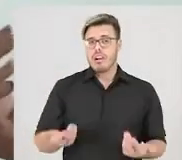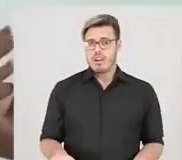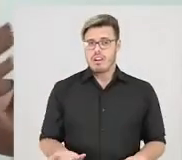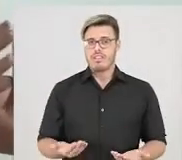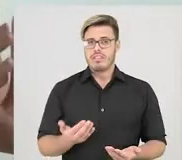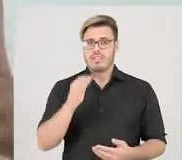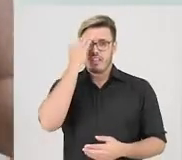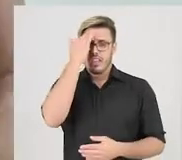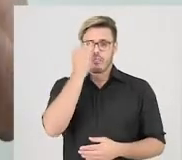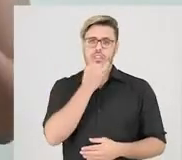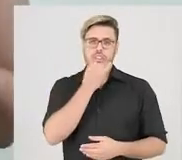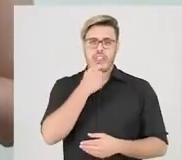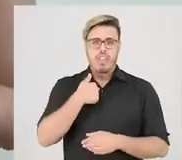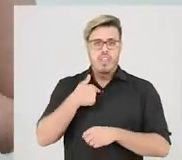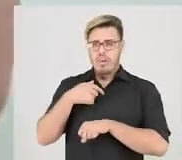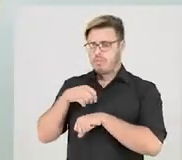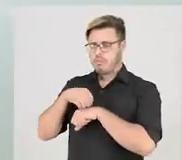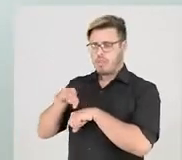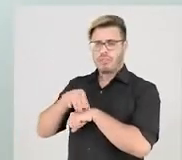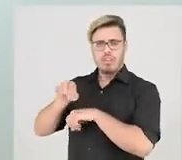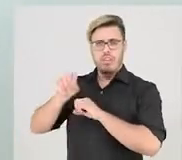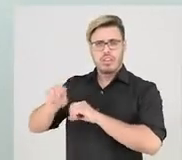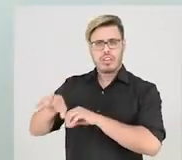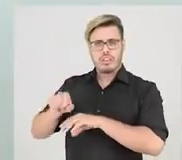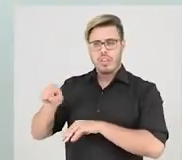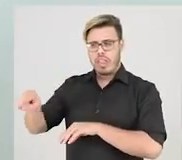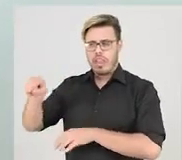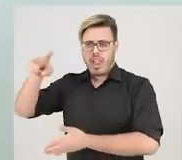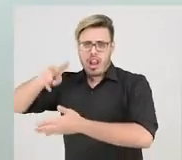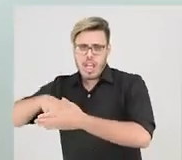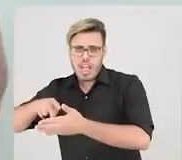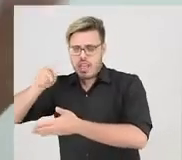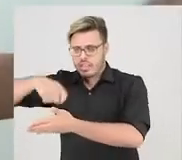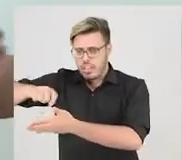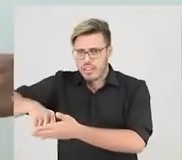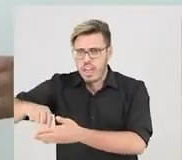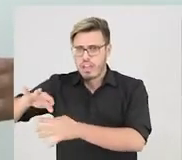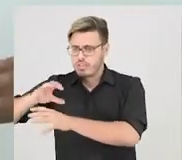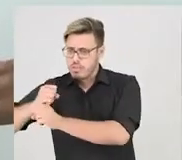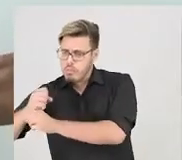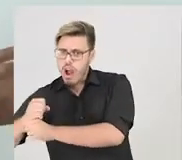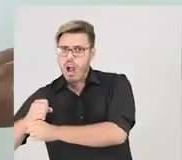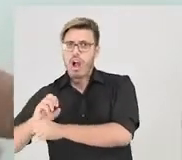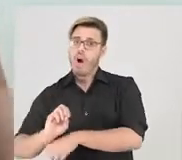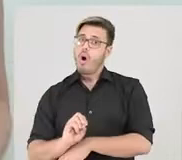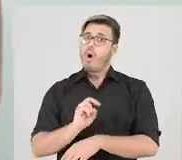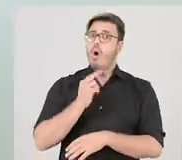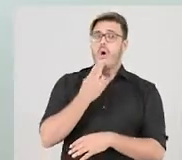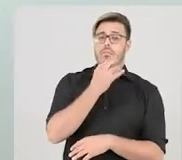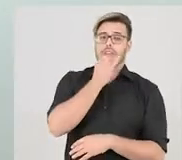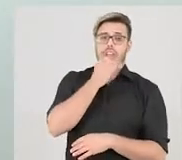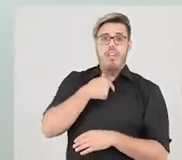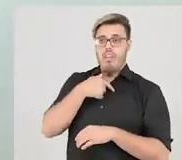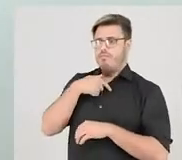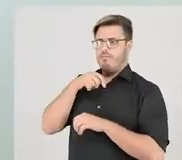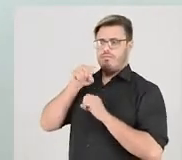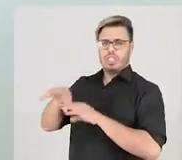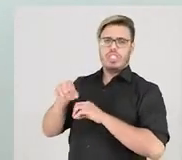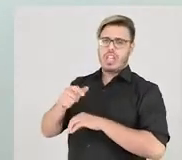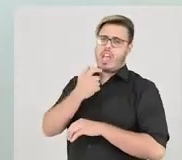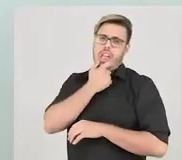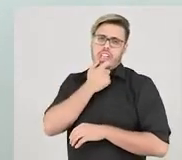fazer conta? Ou não, eu ensino para ele o inglês. Não importa que ele não saiba o português. Esse menino vai sair